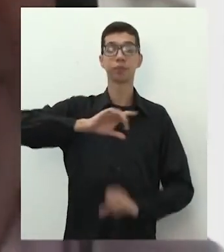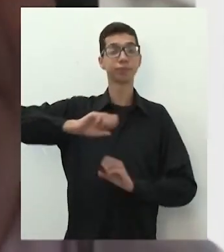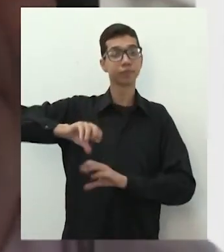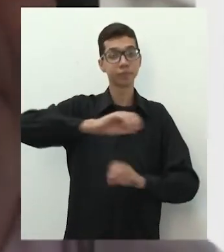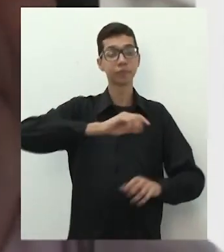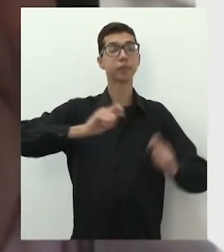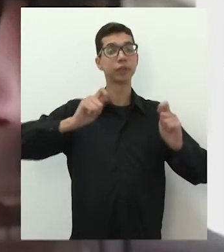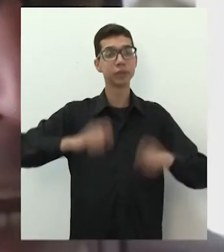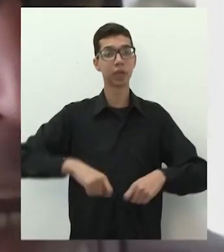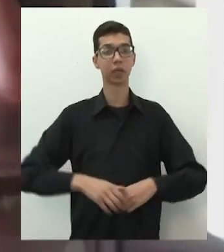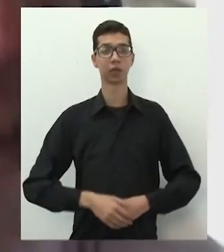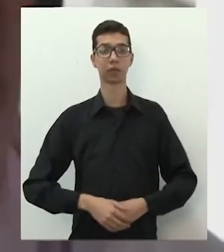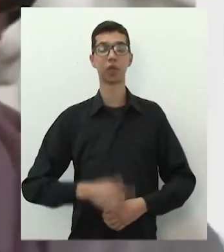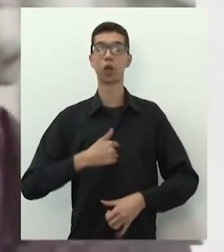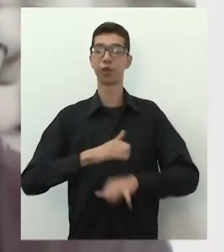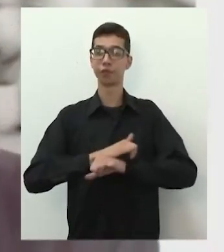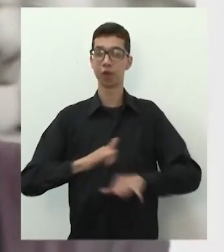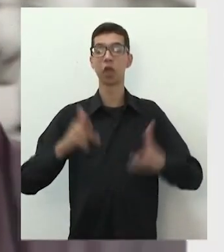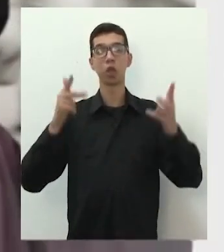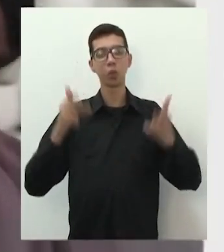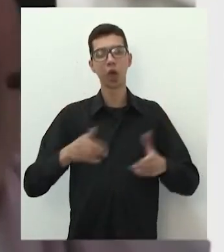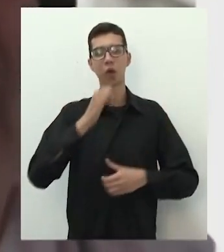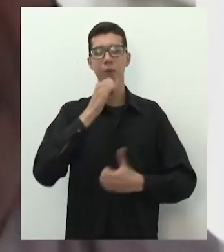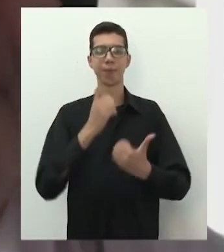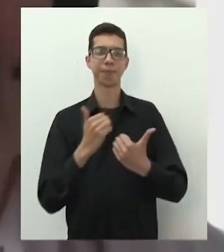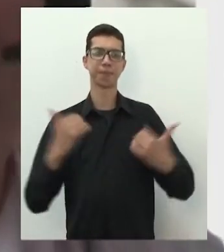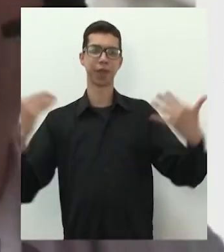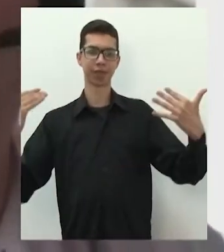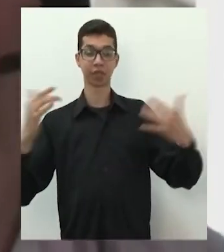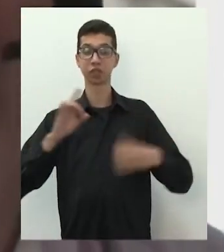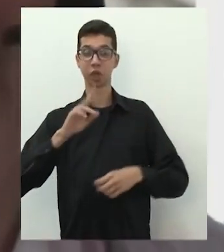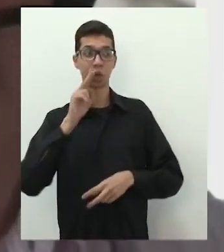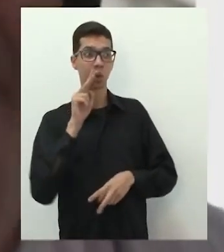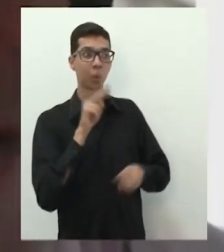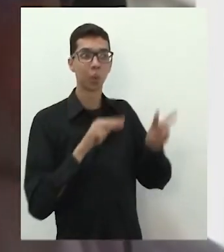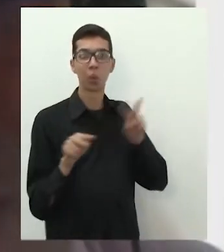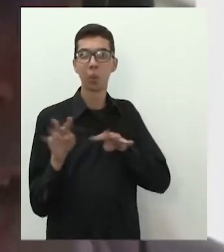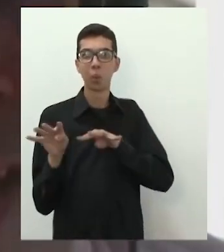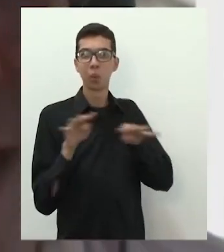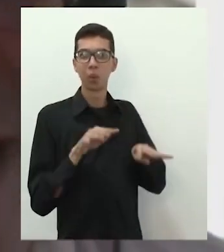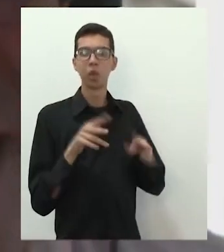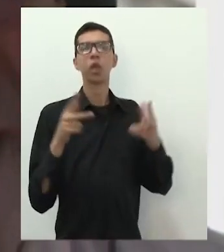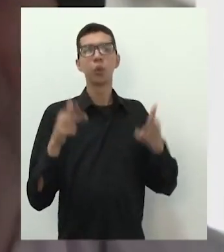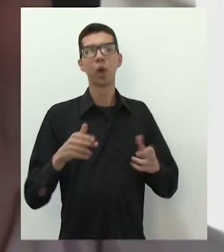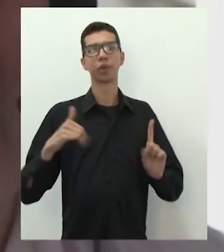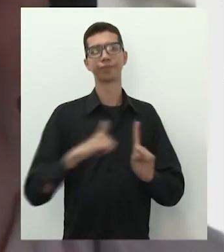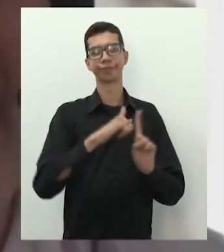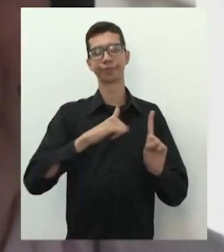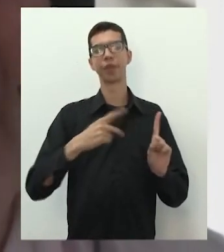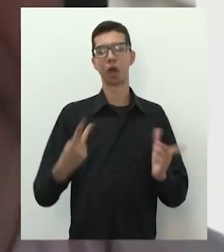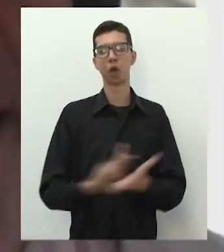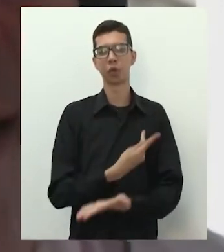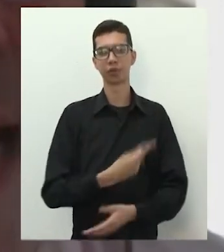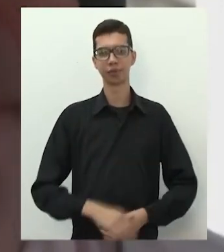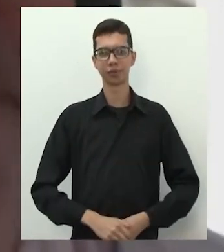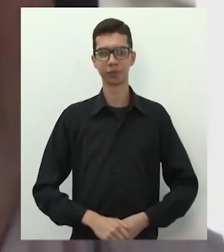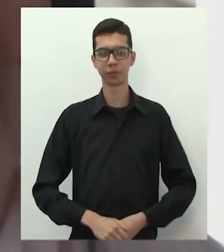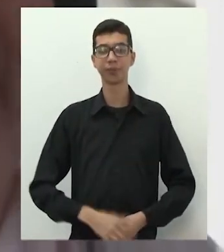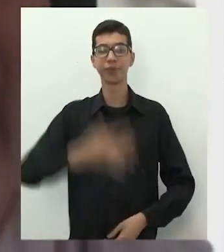aquela pessoa que está sendo agredida, só de ela chegar depois e levantar a pessoa, abraçar, né, Tânia? Fazer